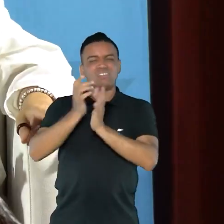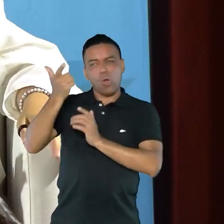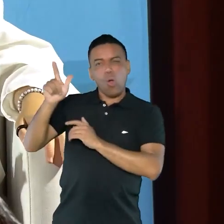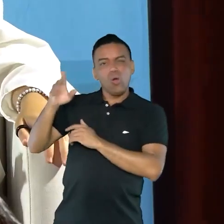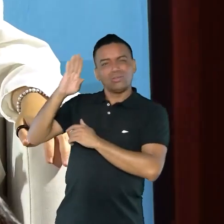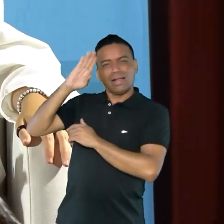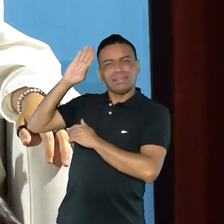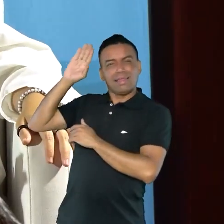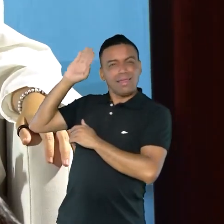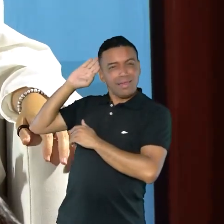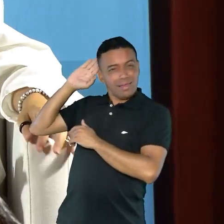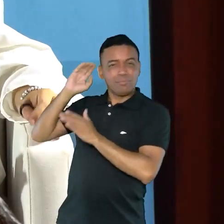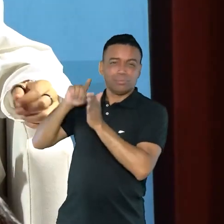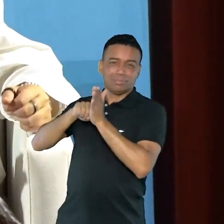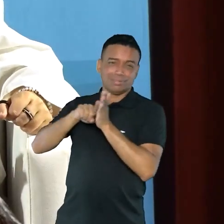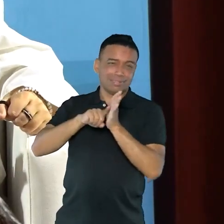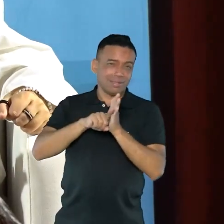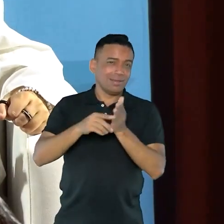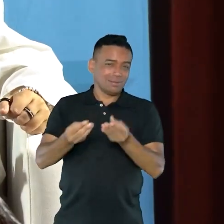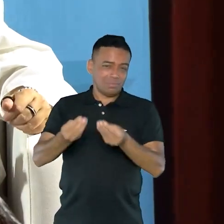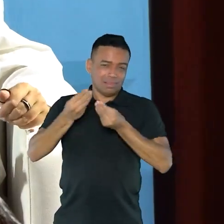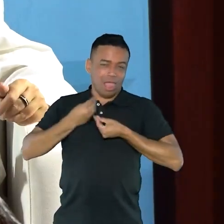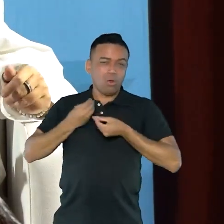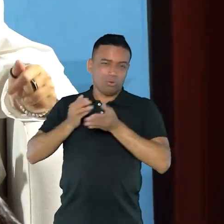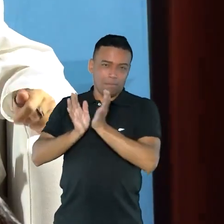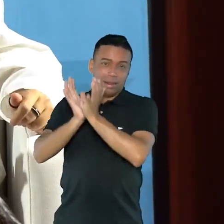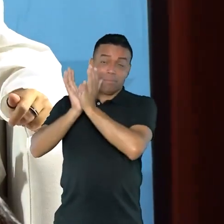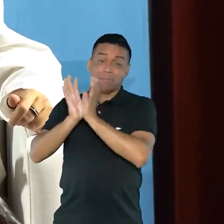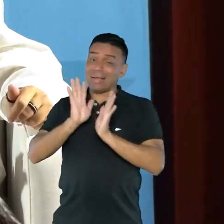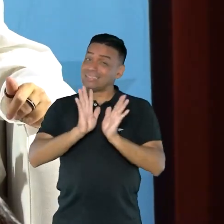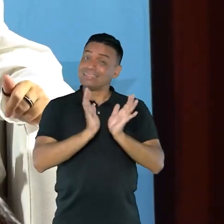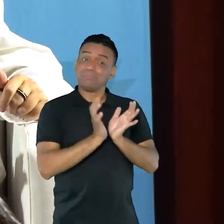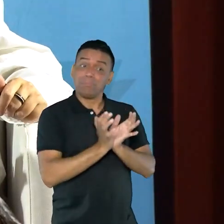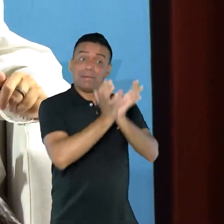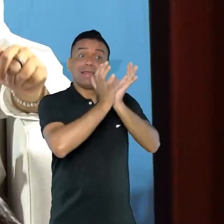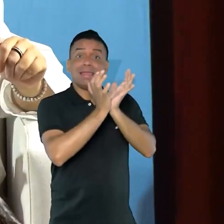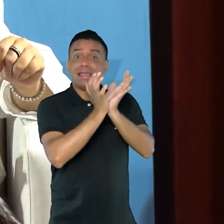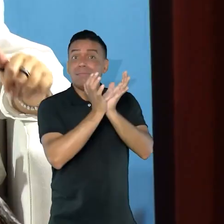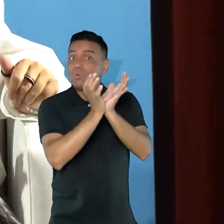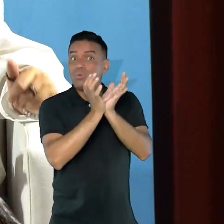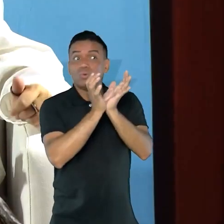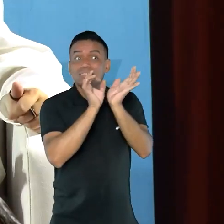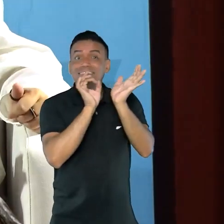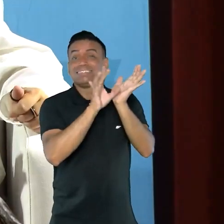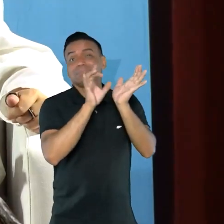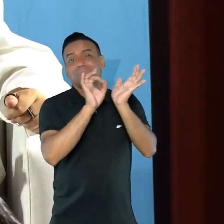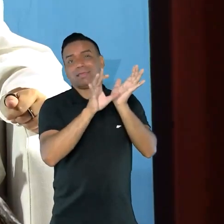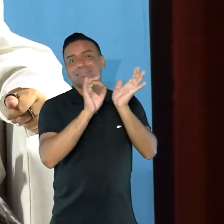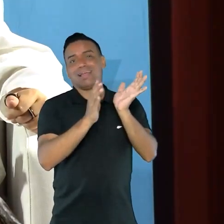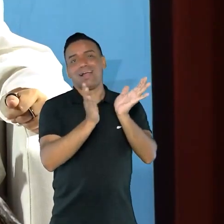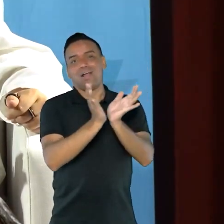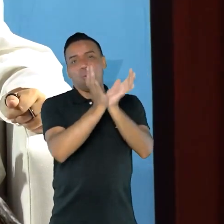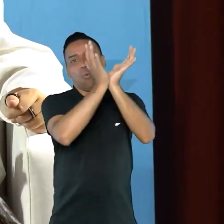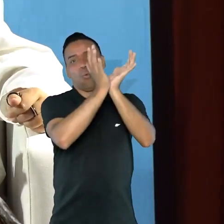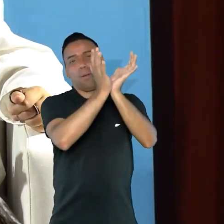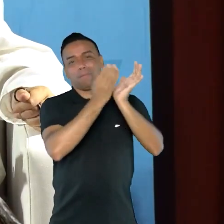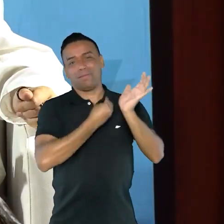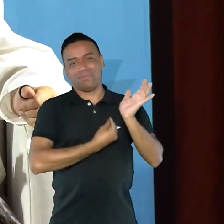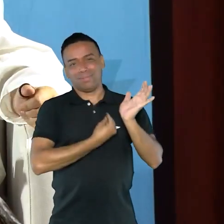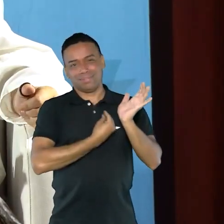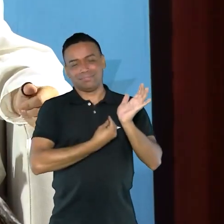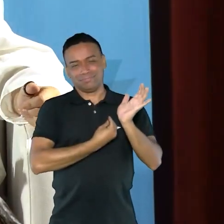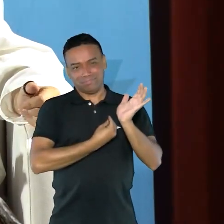acadêmica e de outras pesquisas, mas esse é o mais especial da minha vida, esse prêmio,